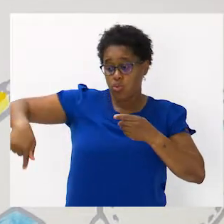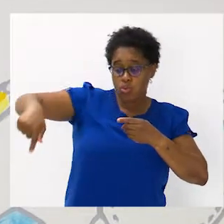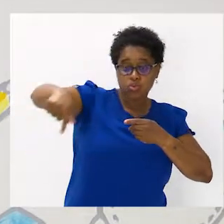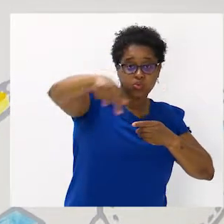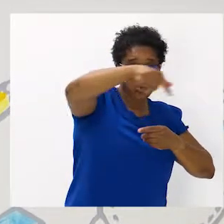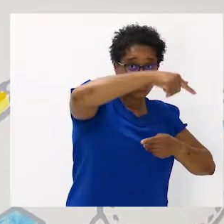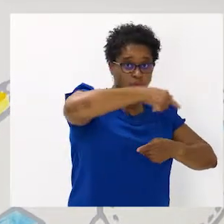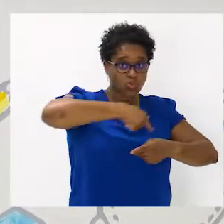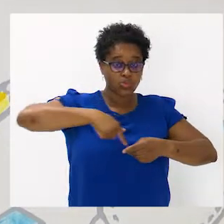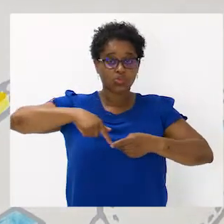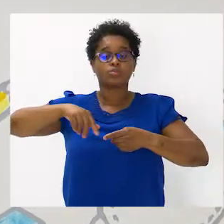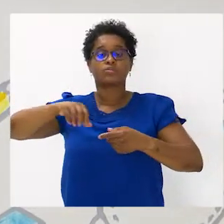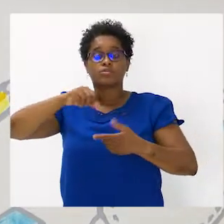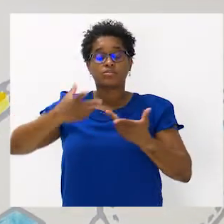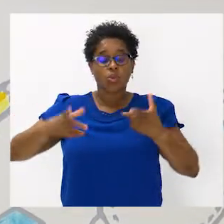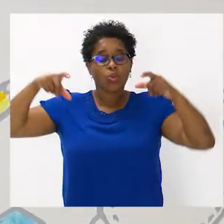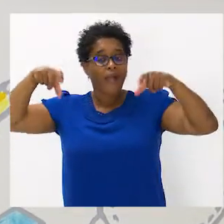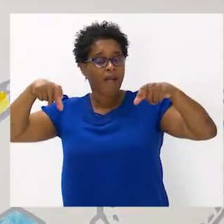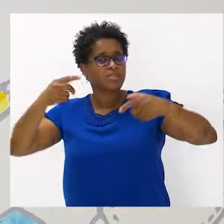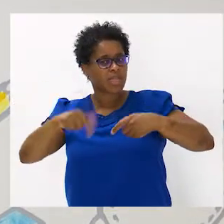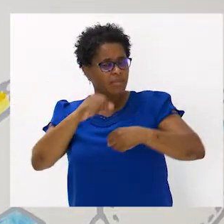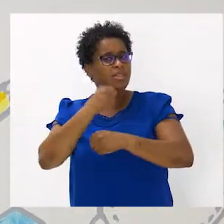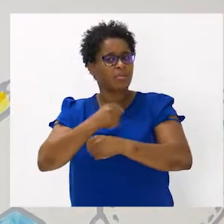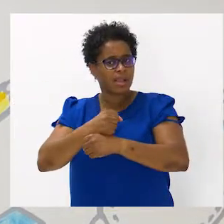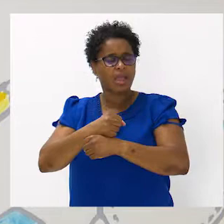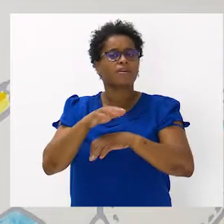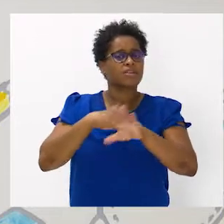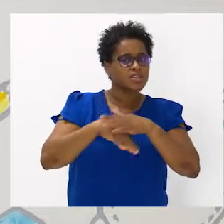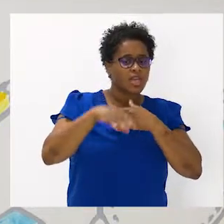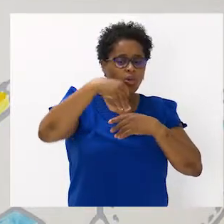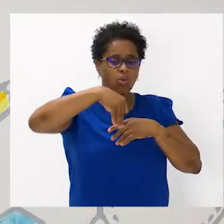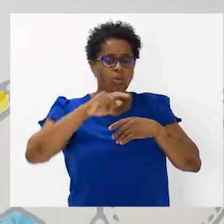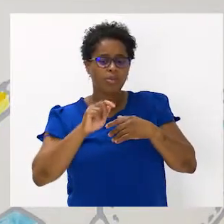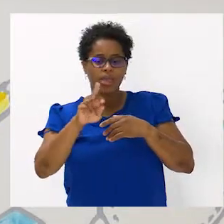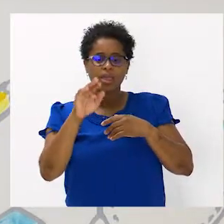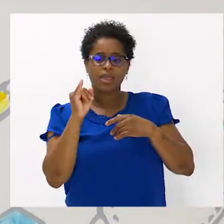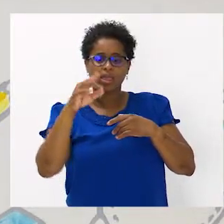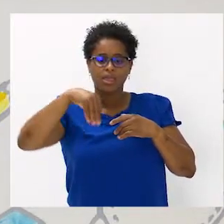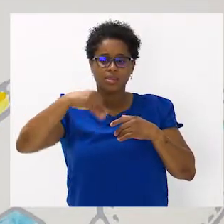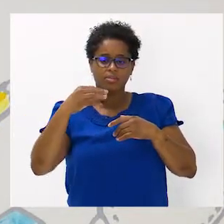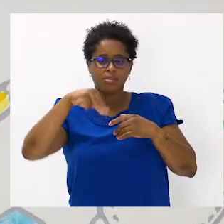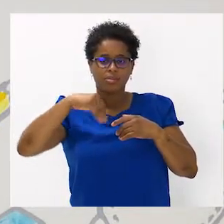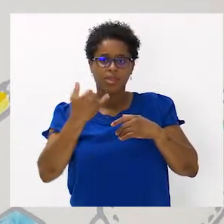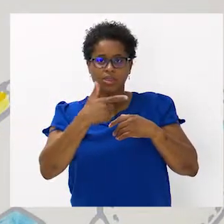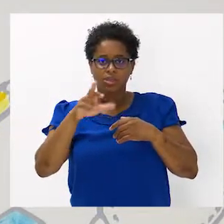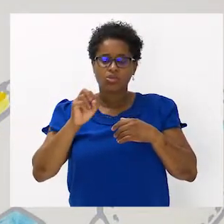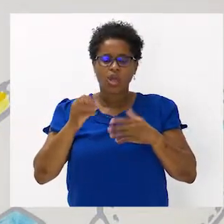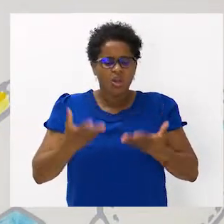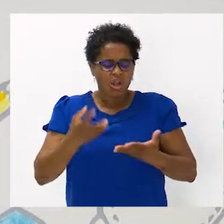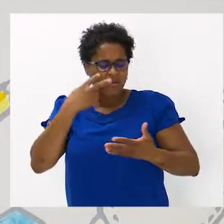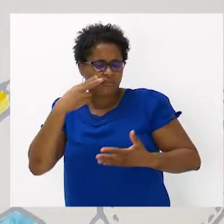campo. Então, estamos a trabalhar o perímetro, a calcular o perímetro. Agora, vejamos, se eu